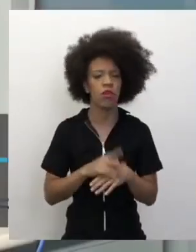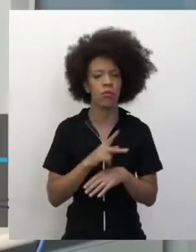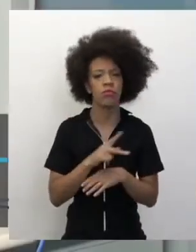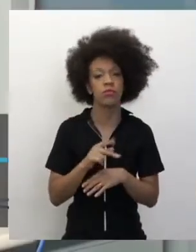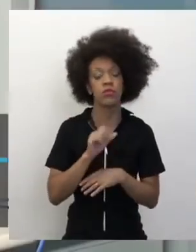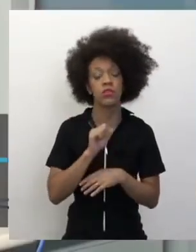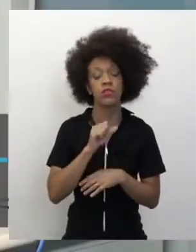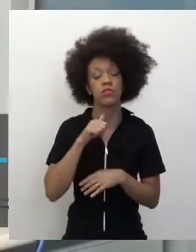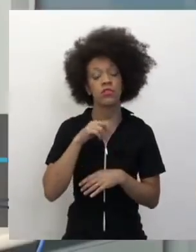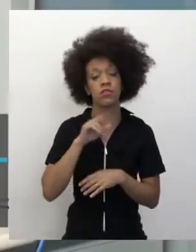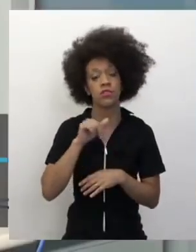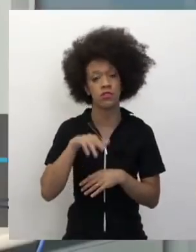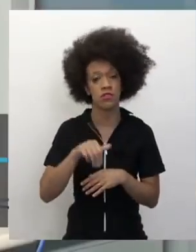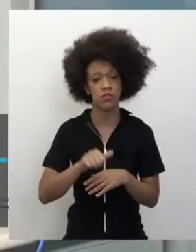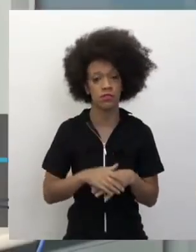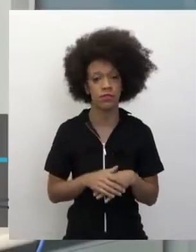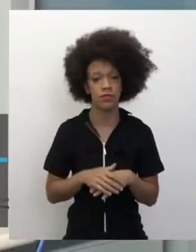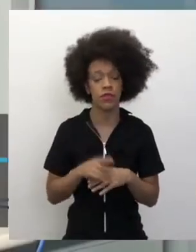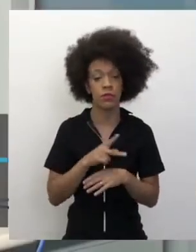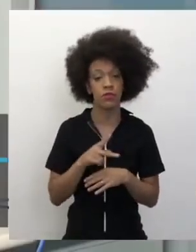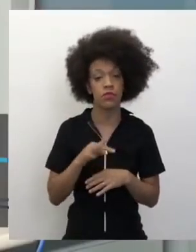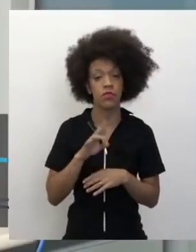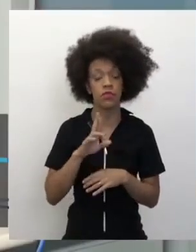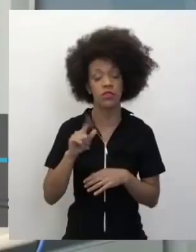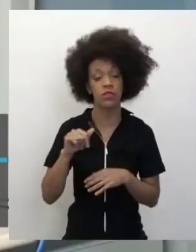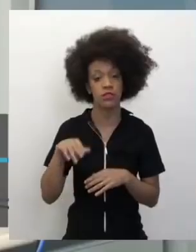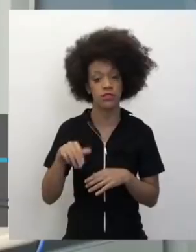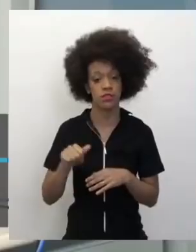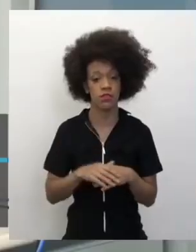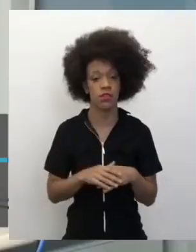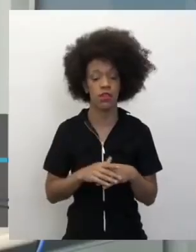Sandra. Pro Tereza, não há conectivos.